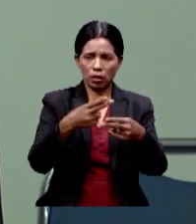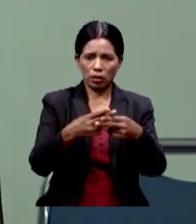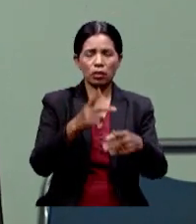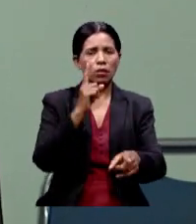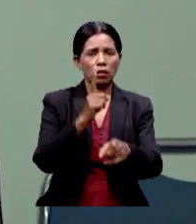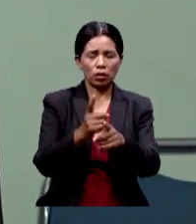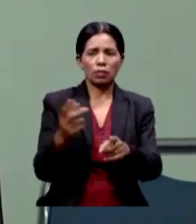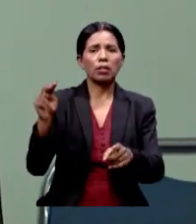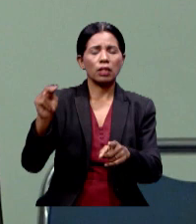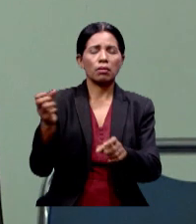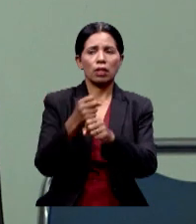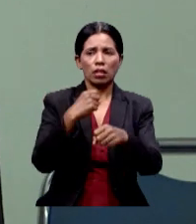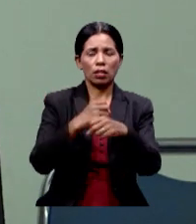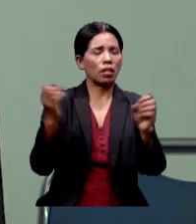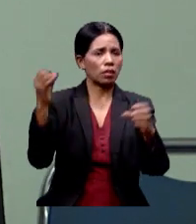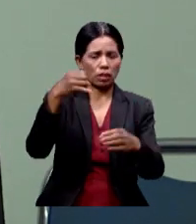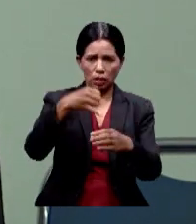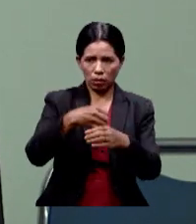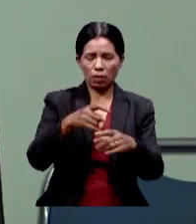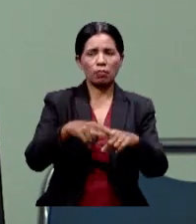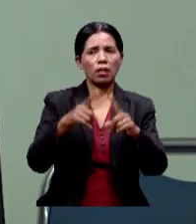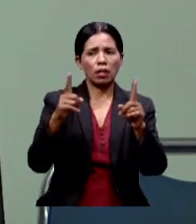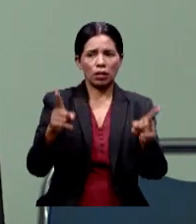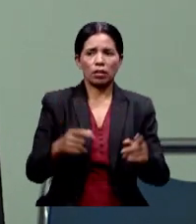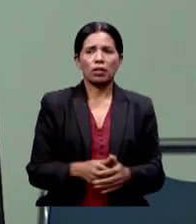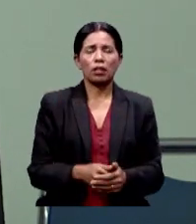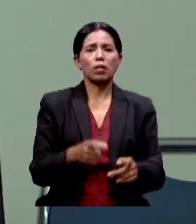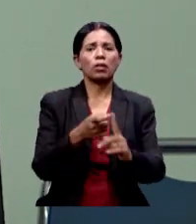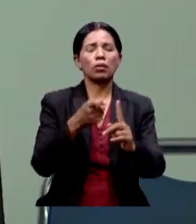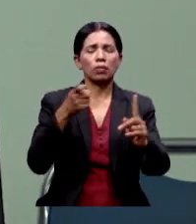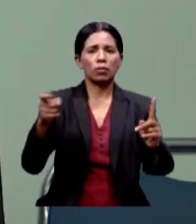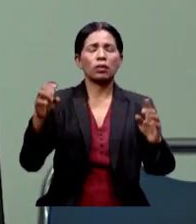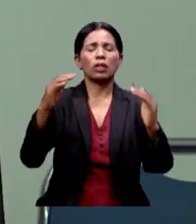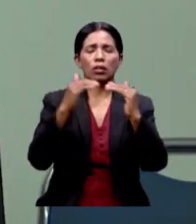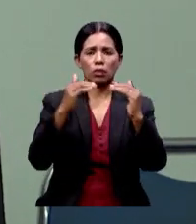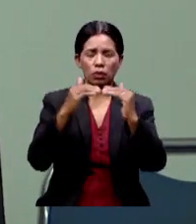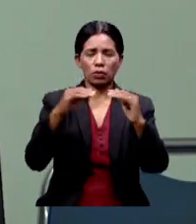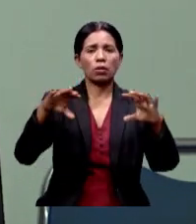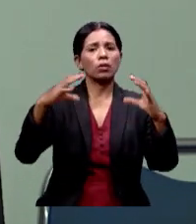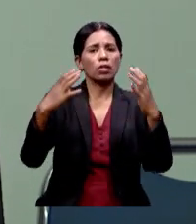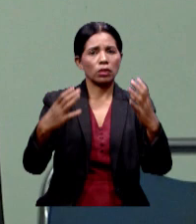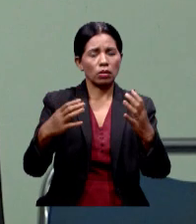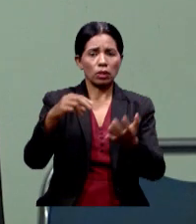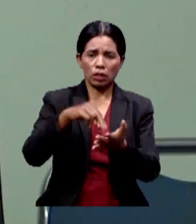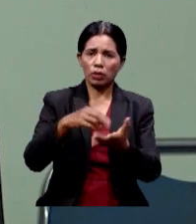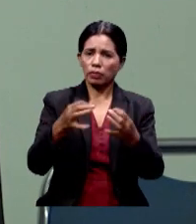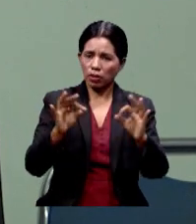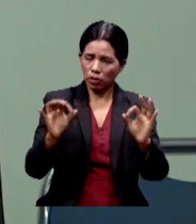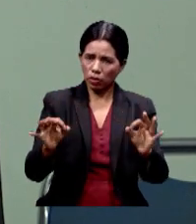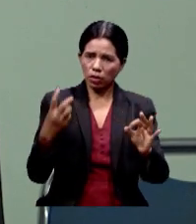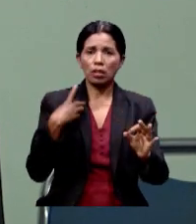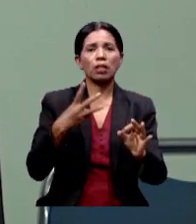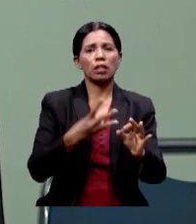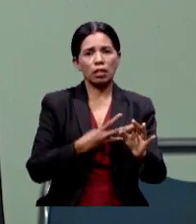se nia mahal condição talvez nia la inclui. Mas como boa ne que maior se assembleia constituinte atur an seneona. Ita como an joina den estado